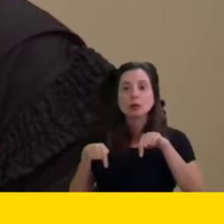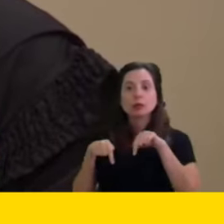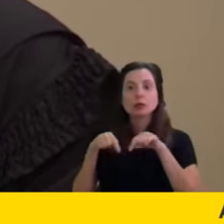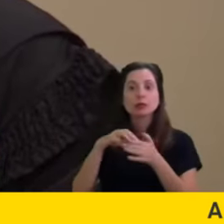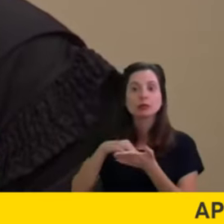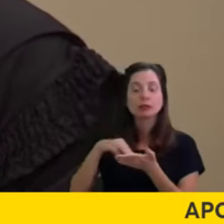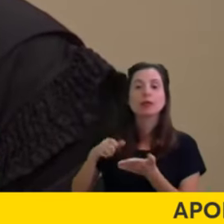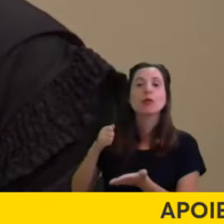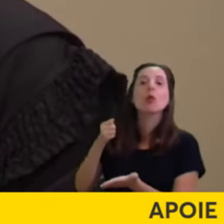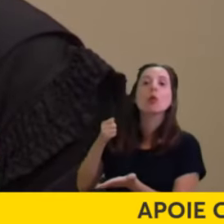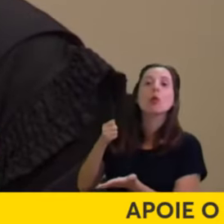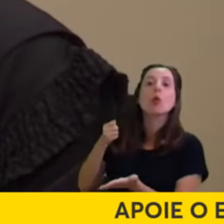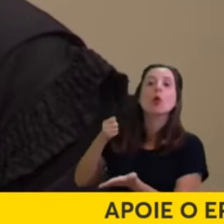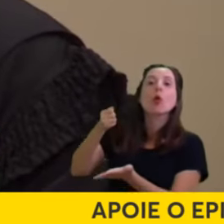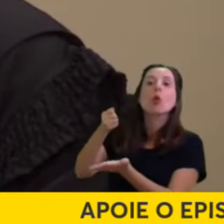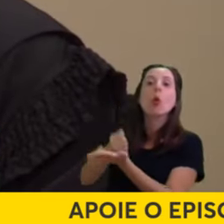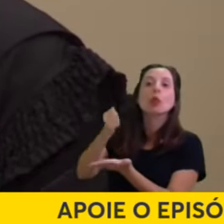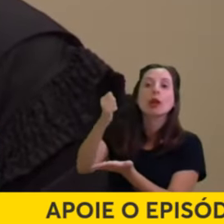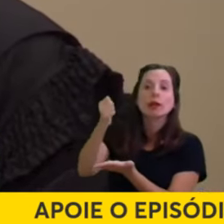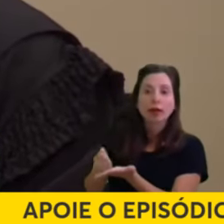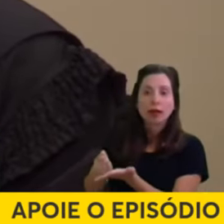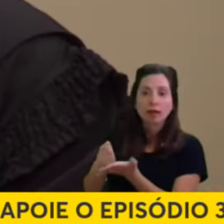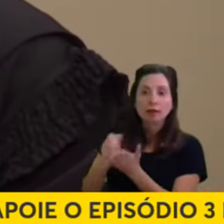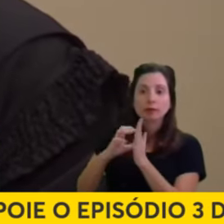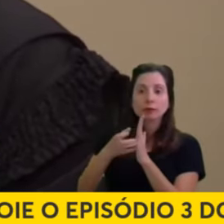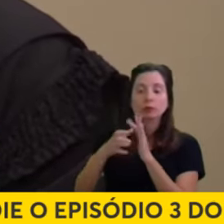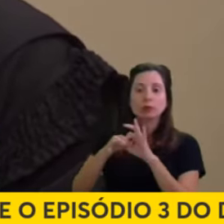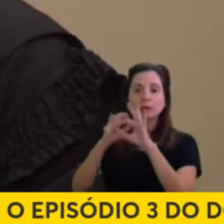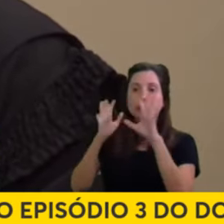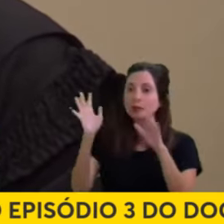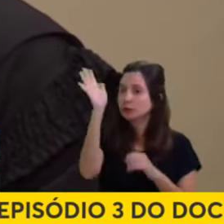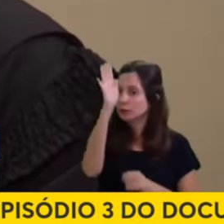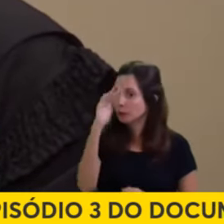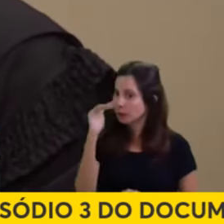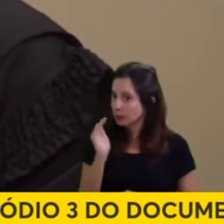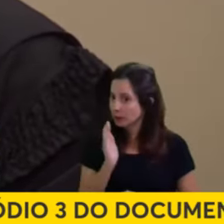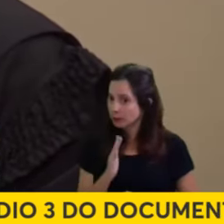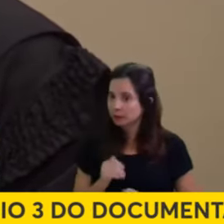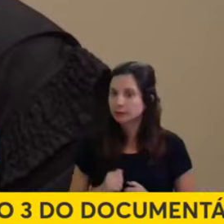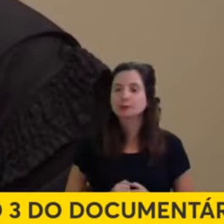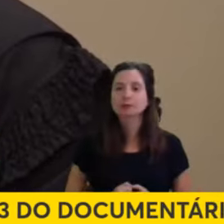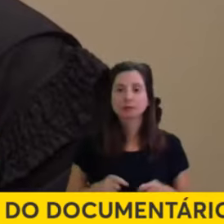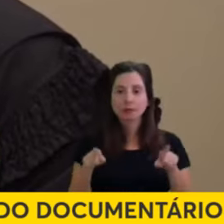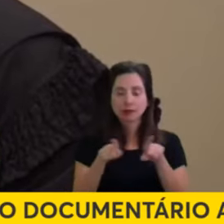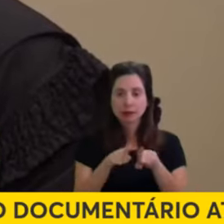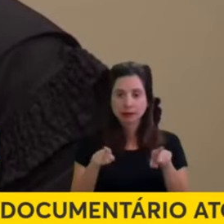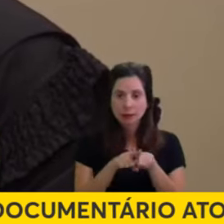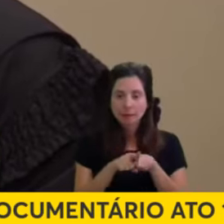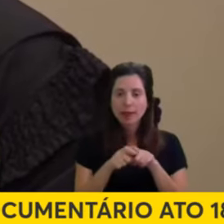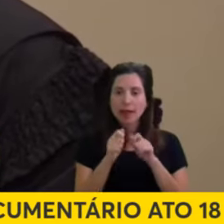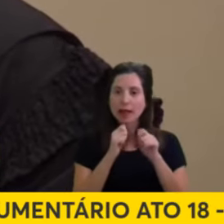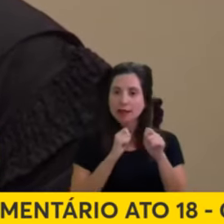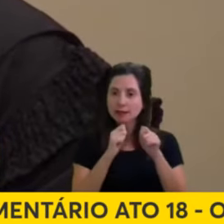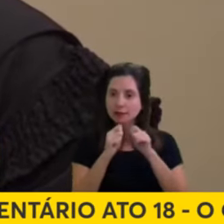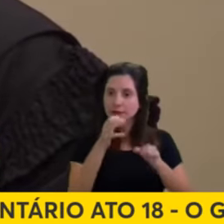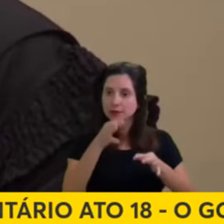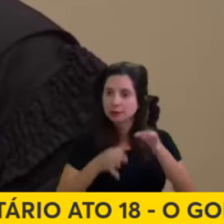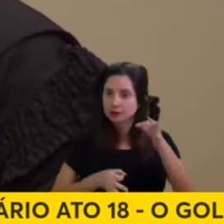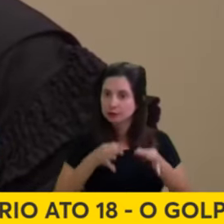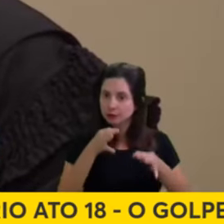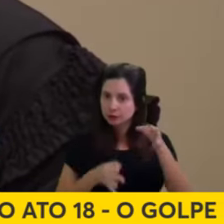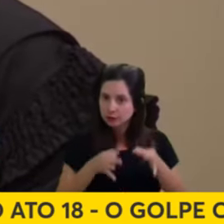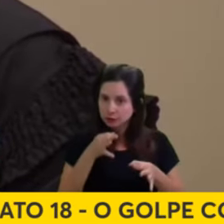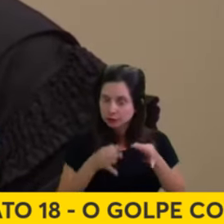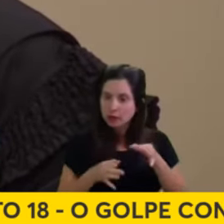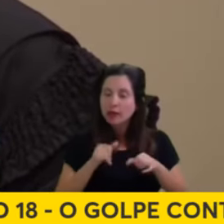Brasil para prestar serviços profissionais advocatícios para o diretório nacional incluindo serviços de assessoramento eem questões jurídicas definição de